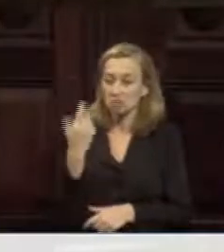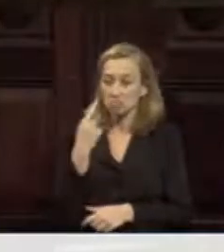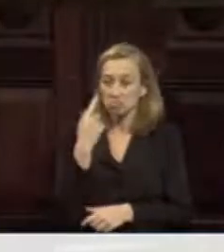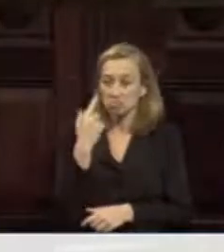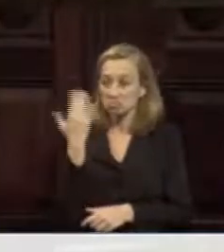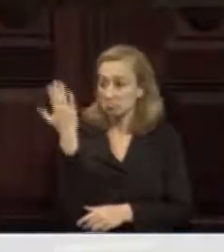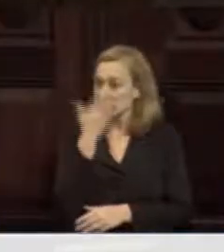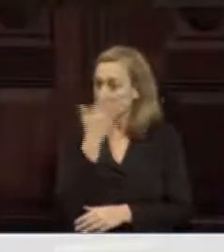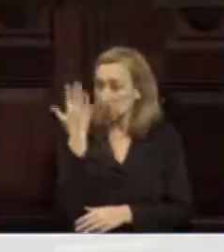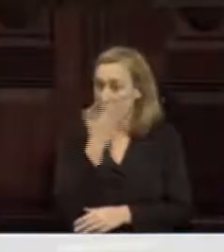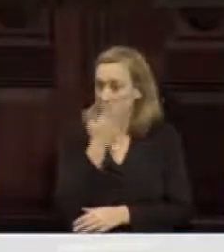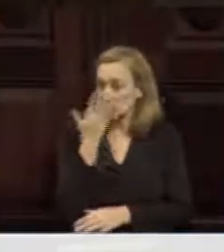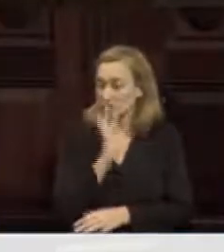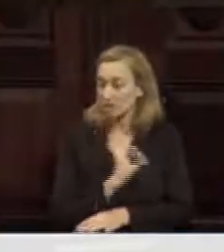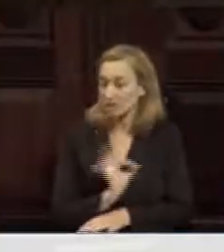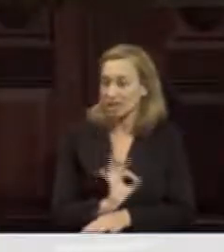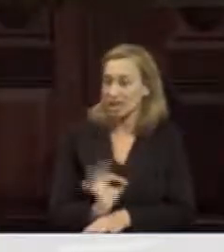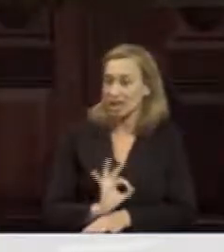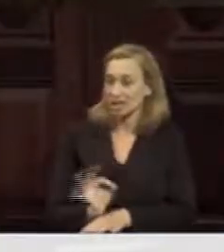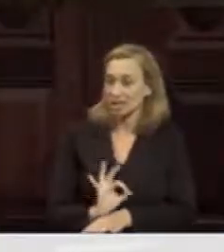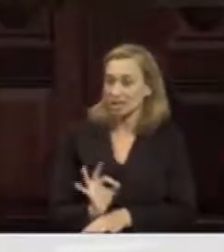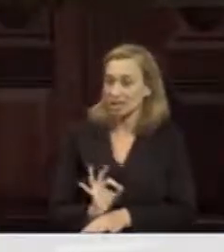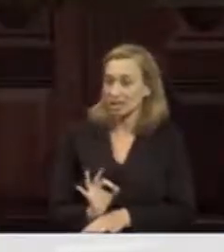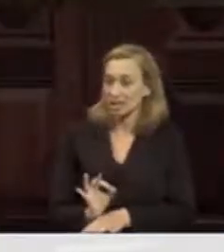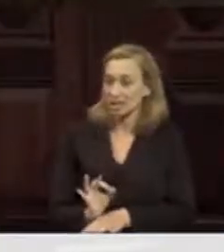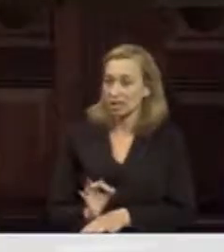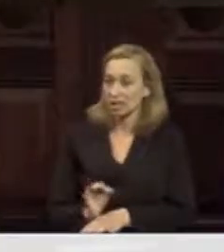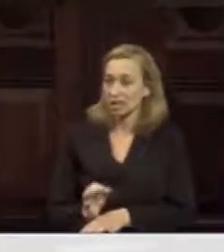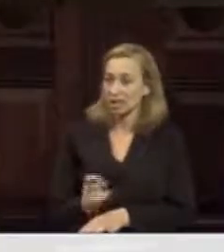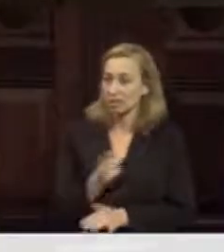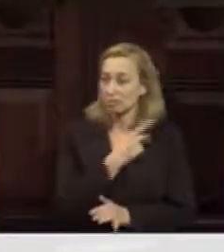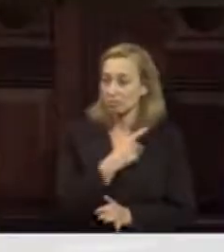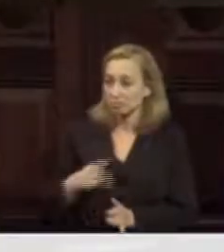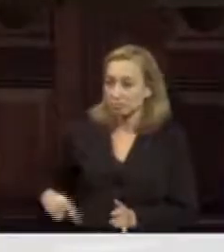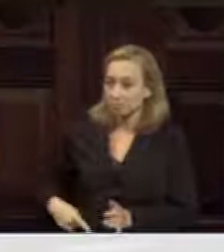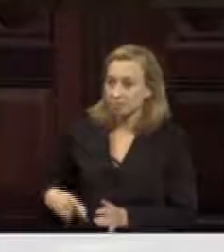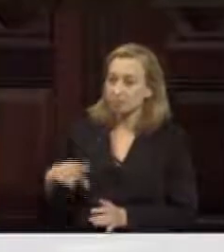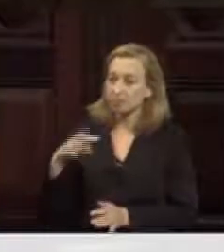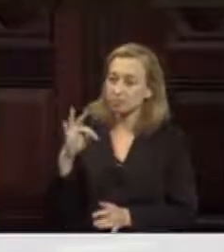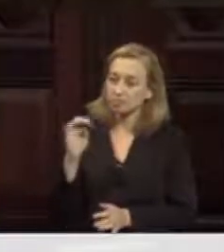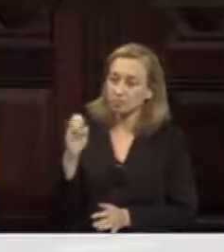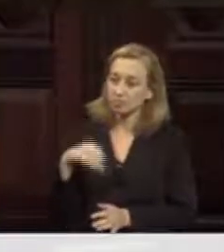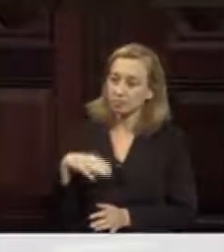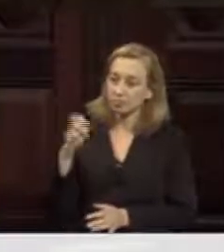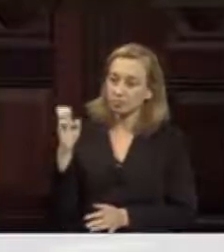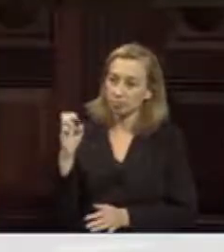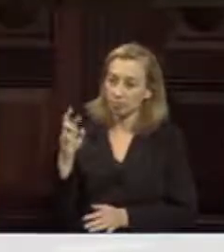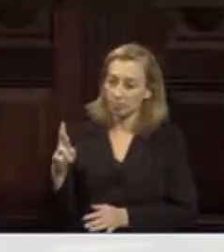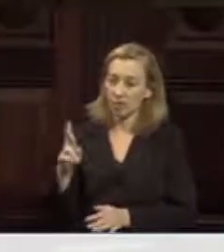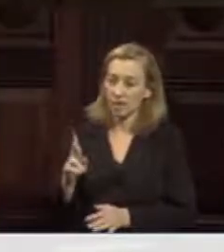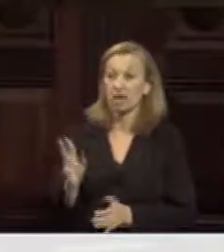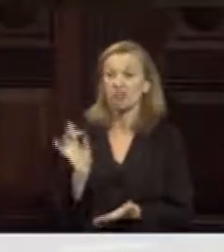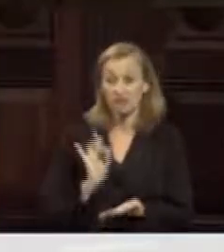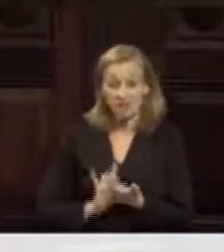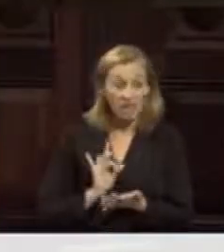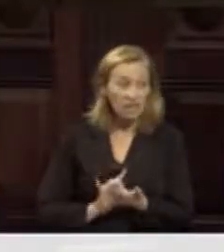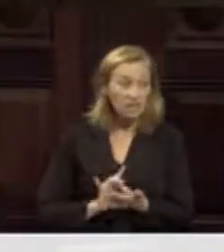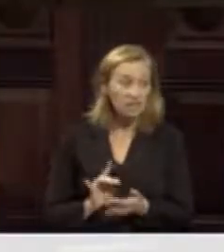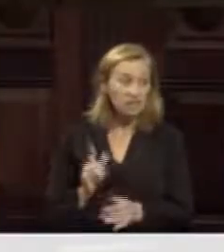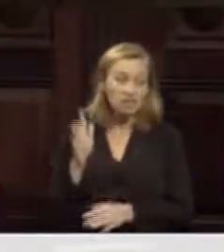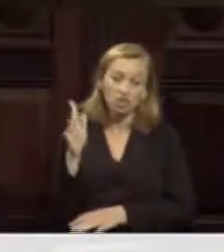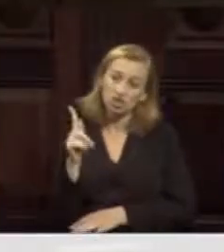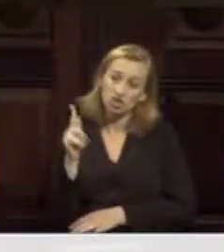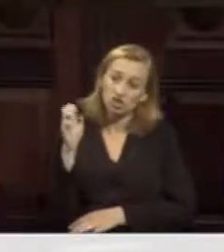no exercício do mandato do presidente da República. Tanto é verdade que o